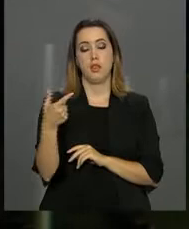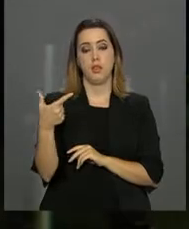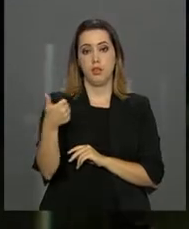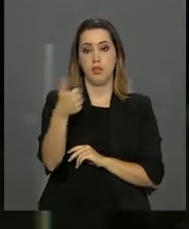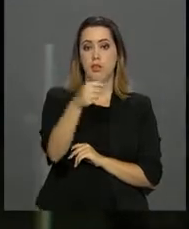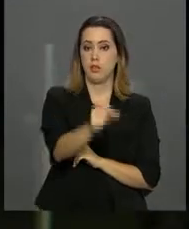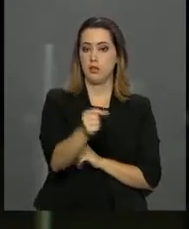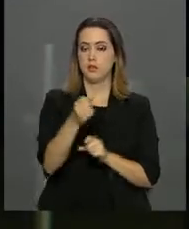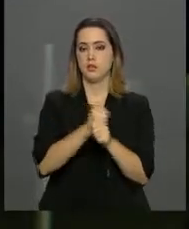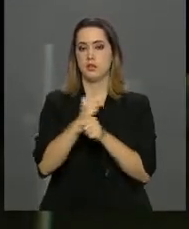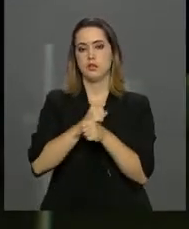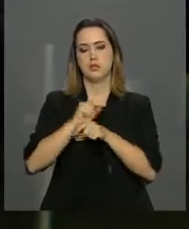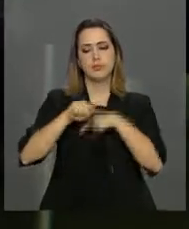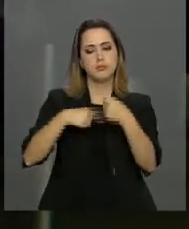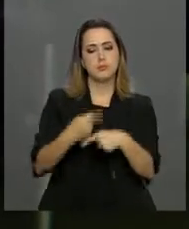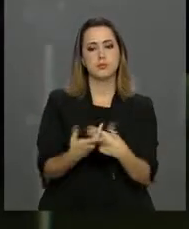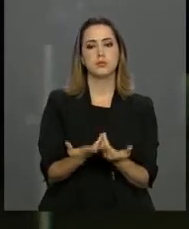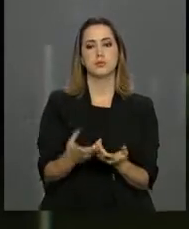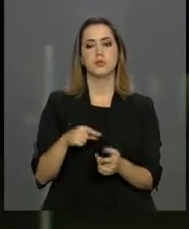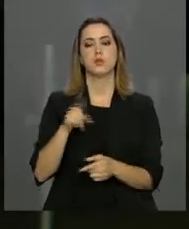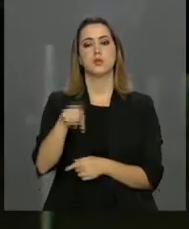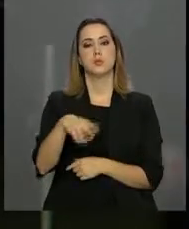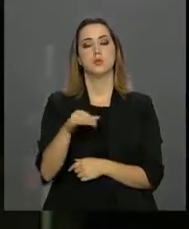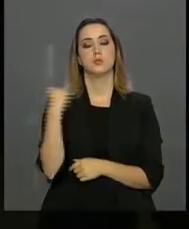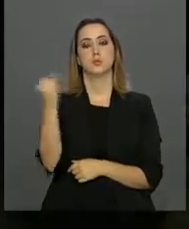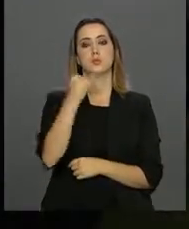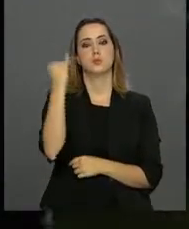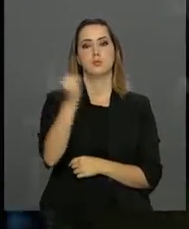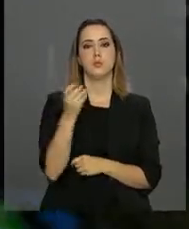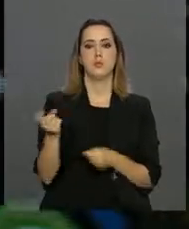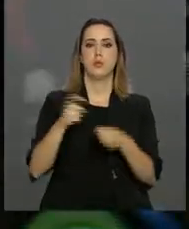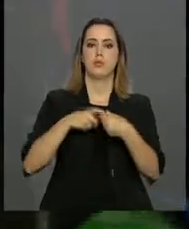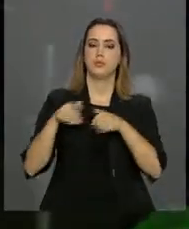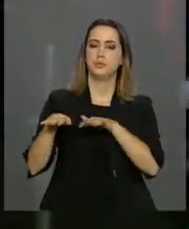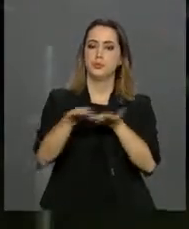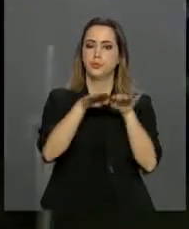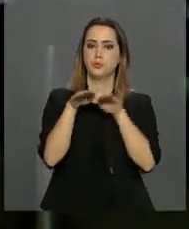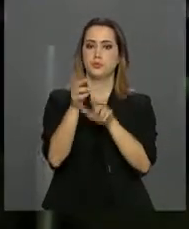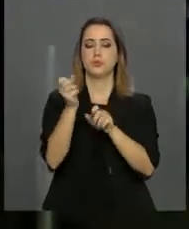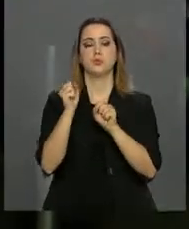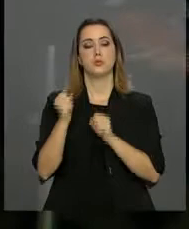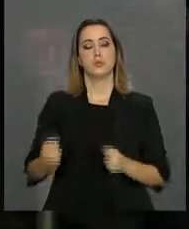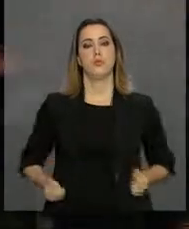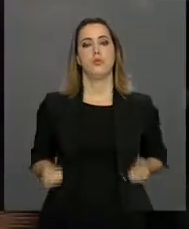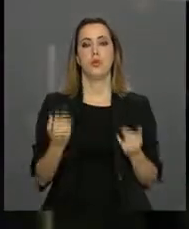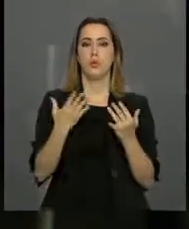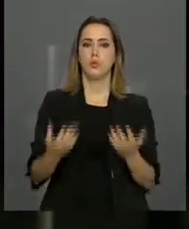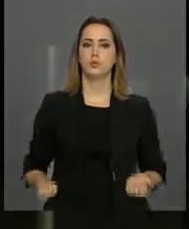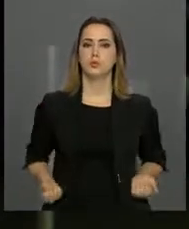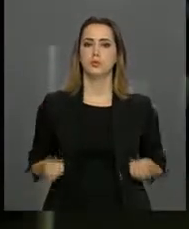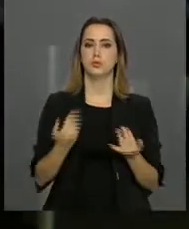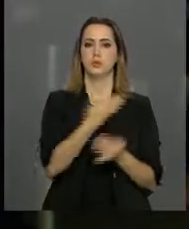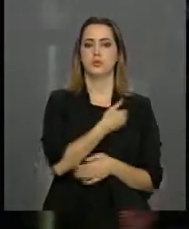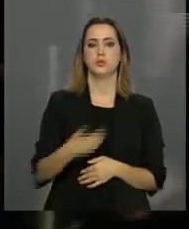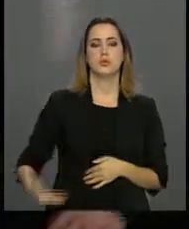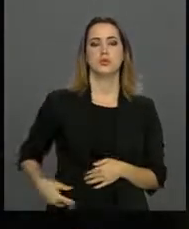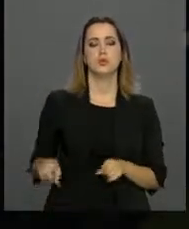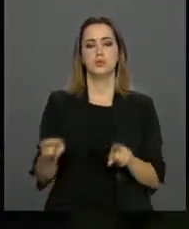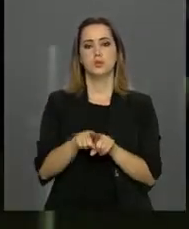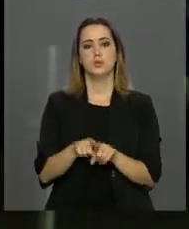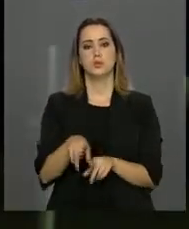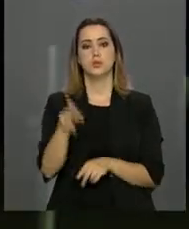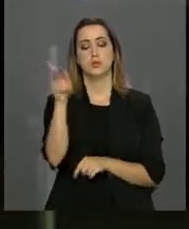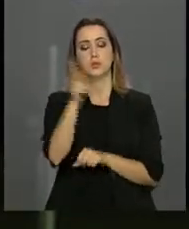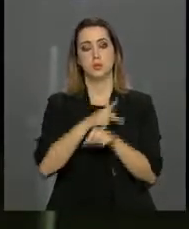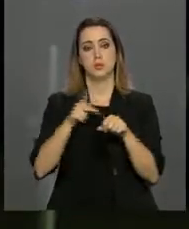considera a medida fundamental para o reequilíbrio dos gastos públicos e para que o país retome o crescimento e